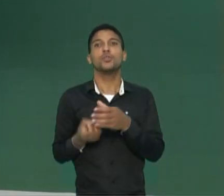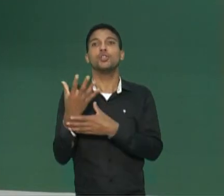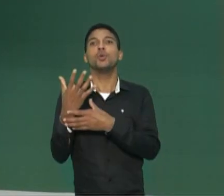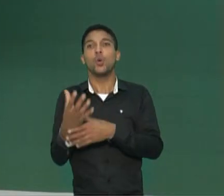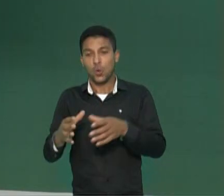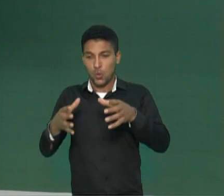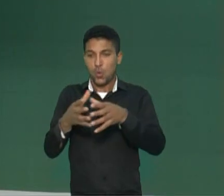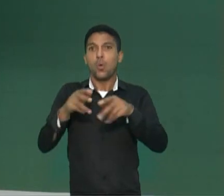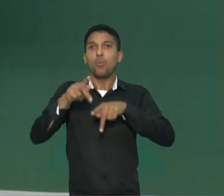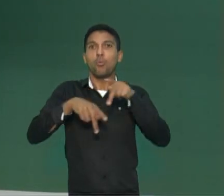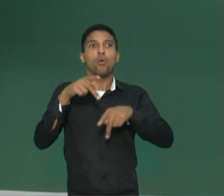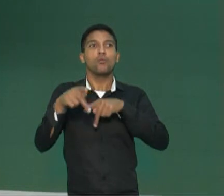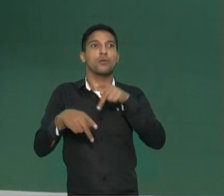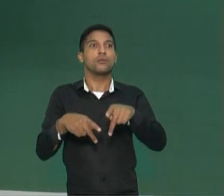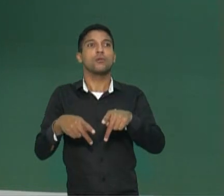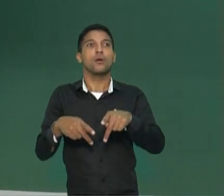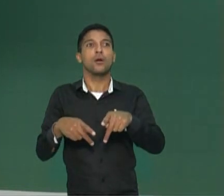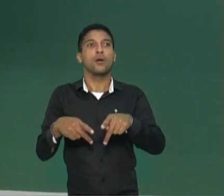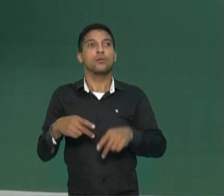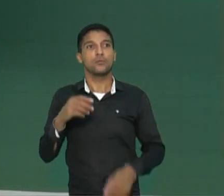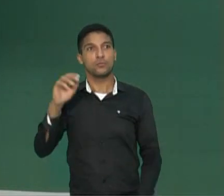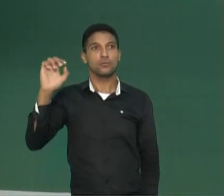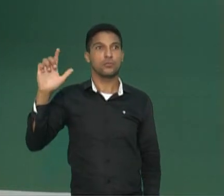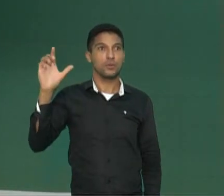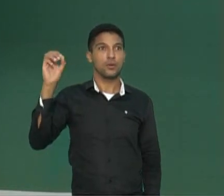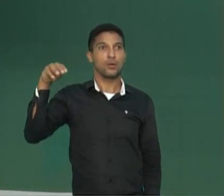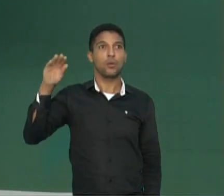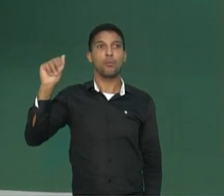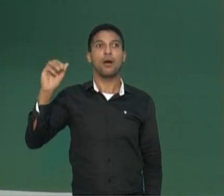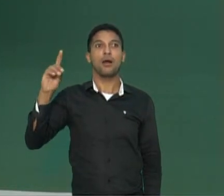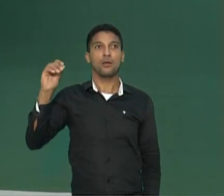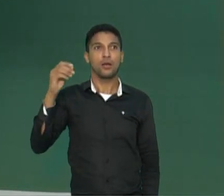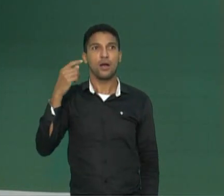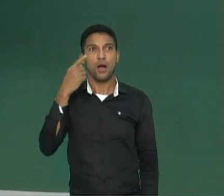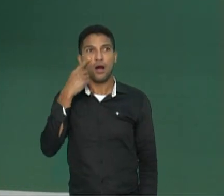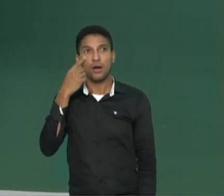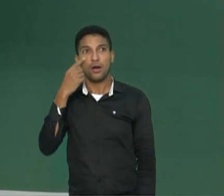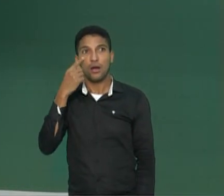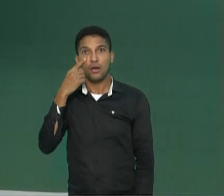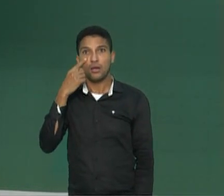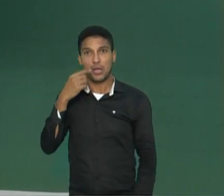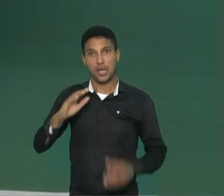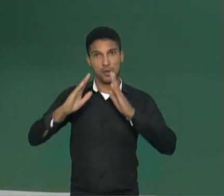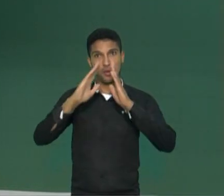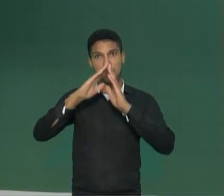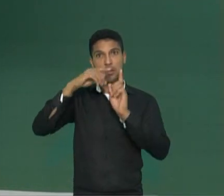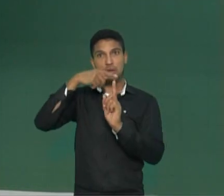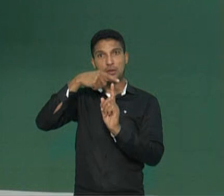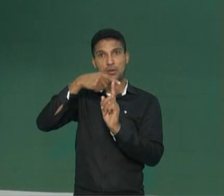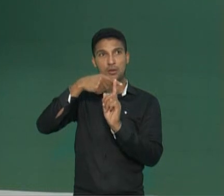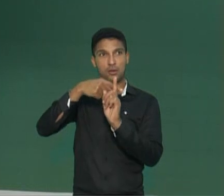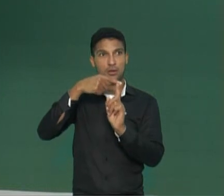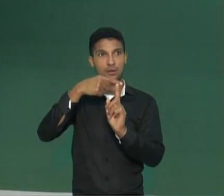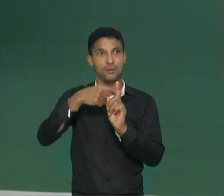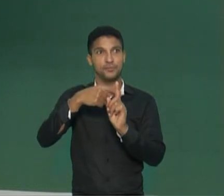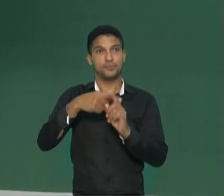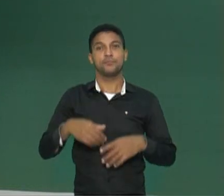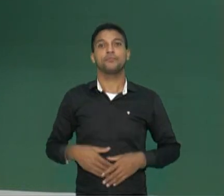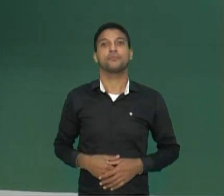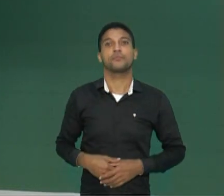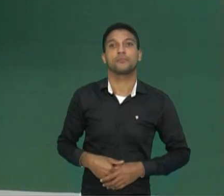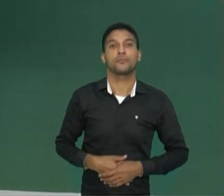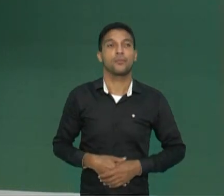pega parte ali de Roma e cede para a igreja. Cede, dá. Em troca do quê? Ele ser reconhecido como o